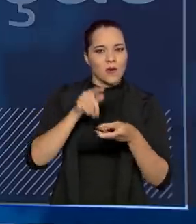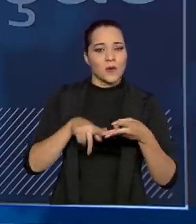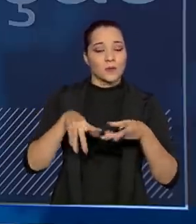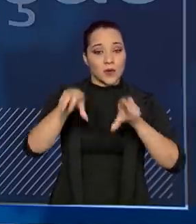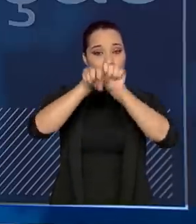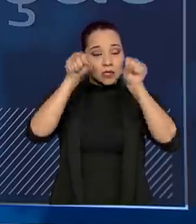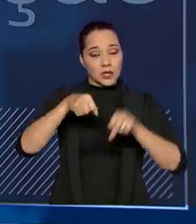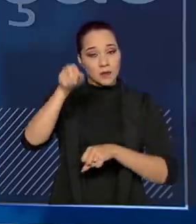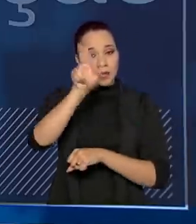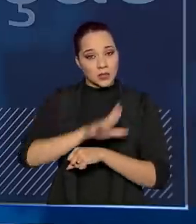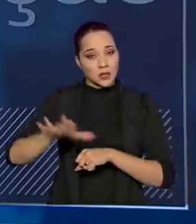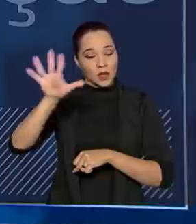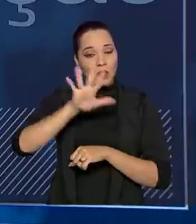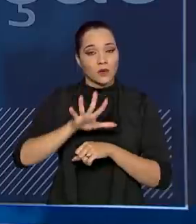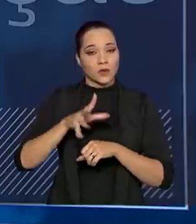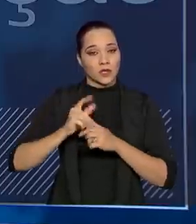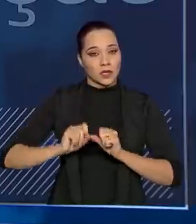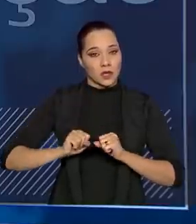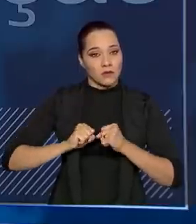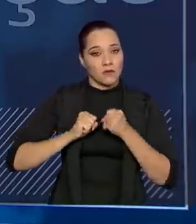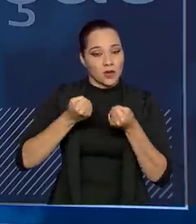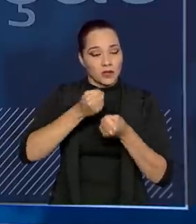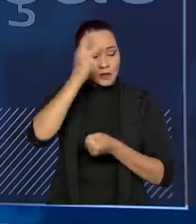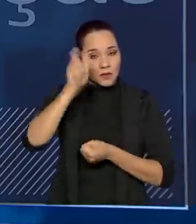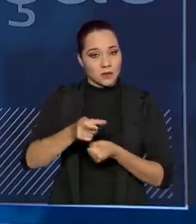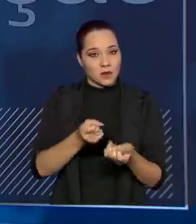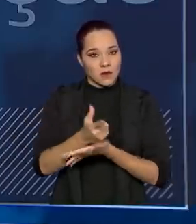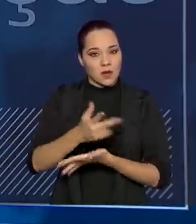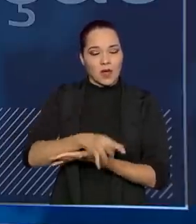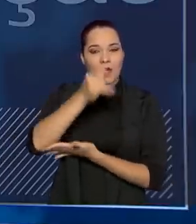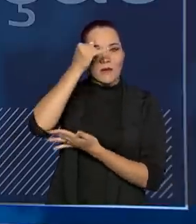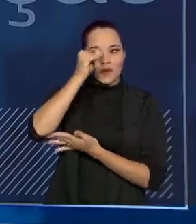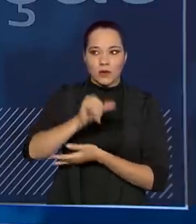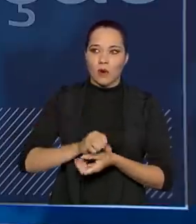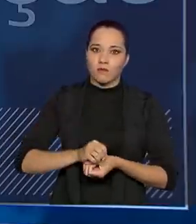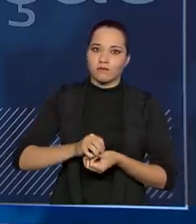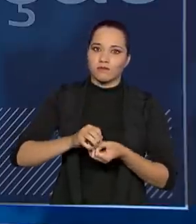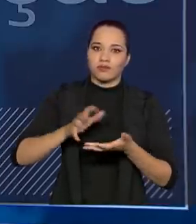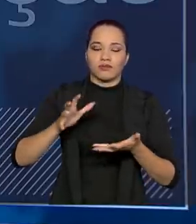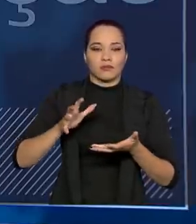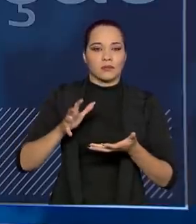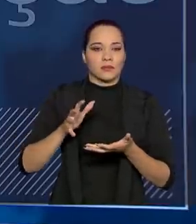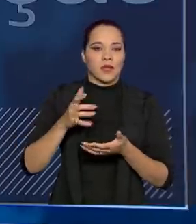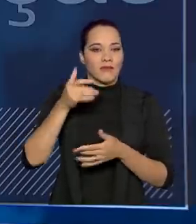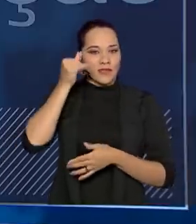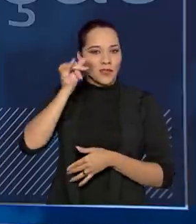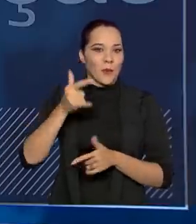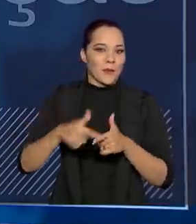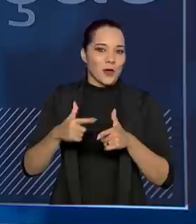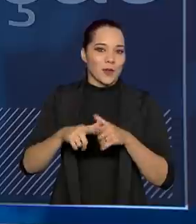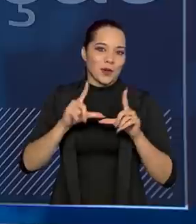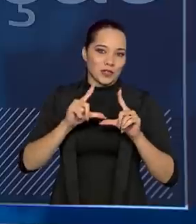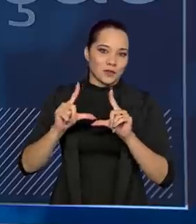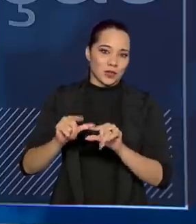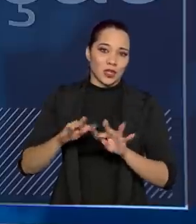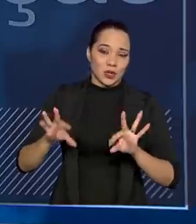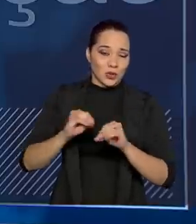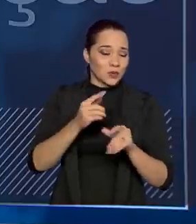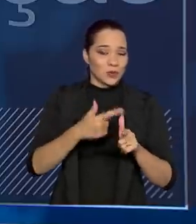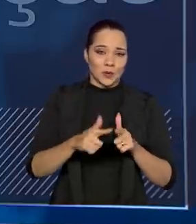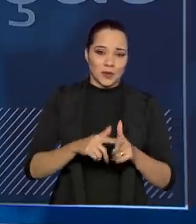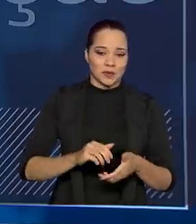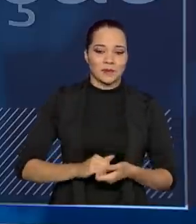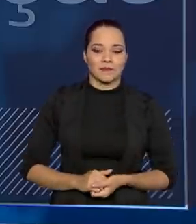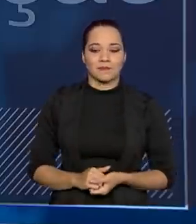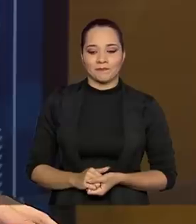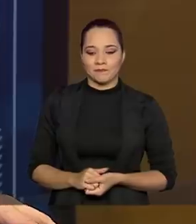Sistema Nacional de Defesa do Consumidor, ele evitou que se tornasse algo muito desarticulado diante de um momento que todos foram afetados, né?